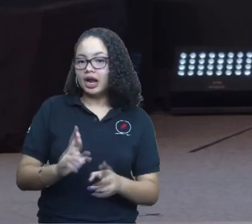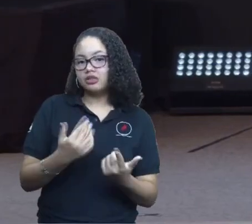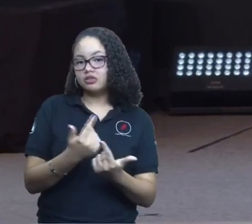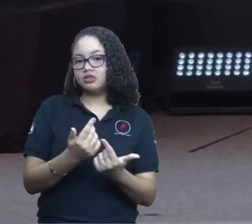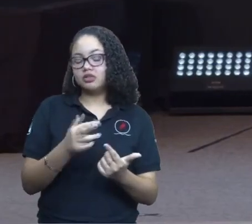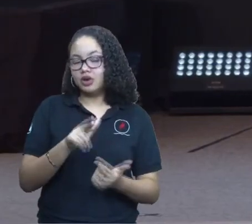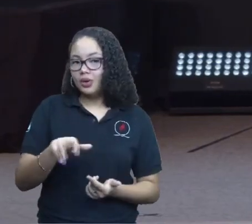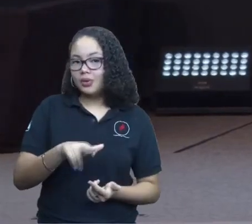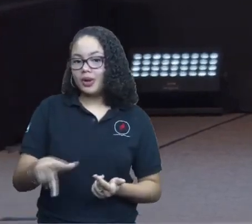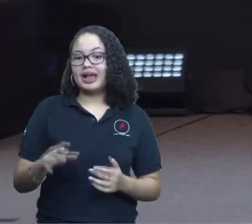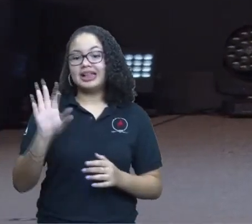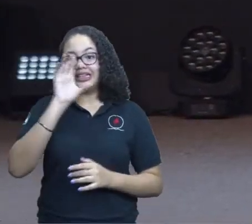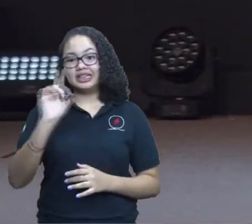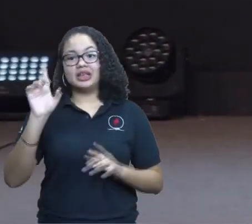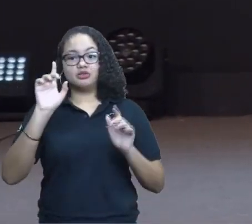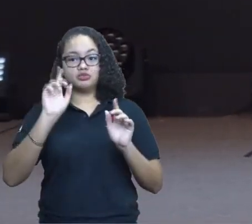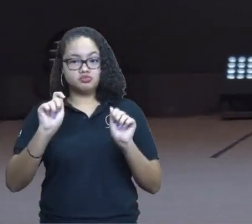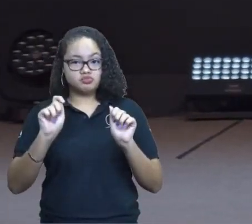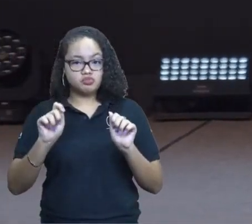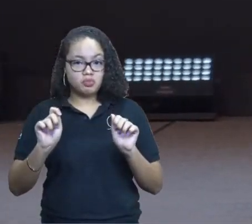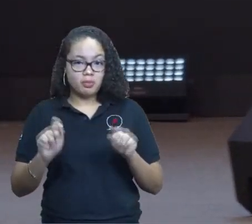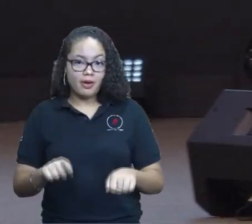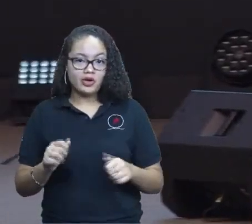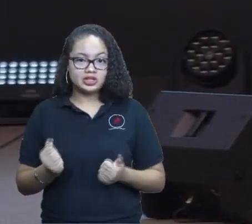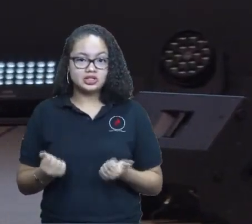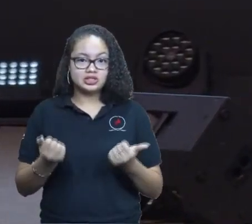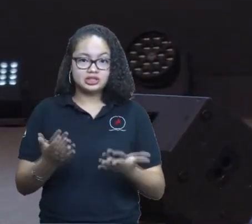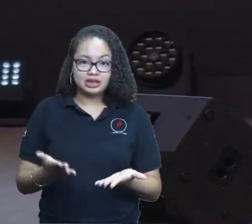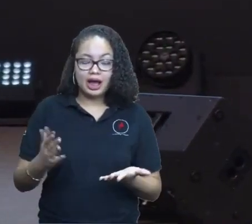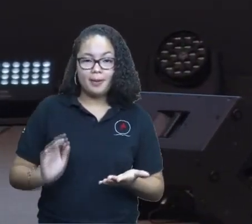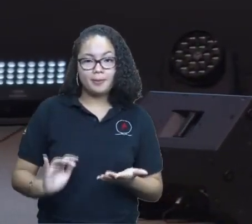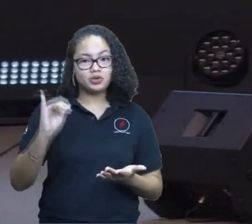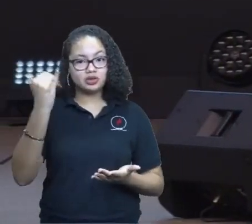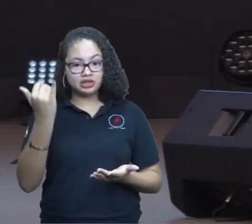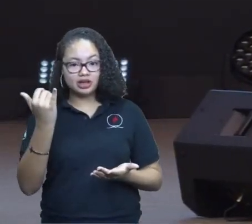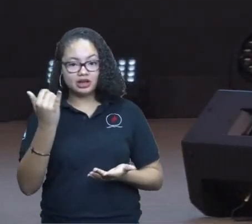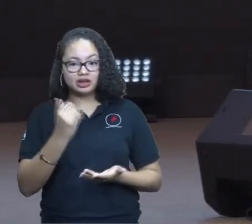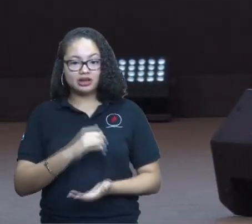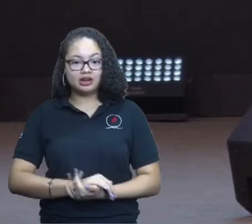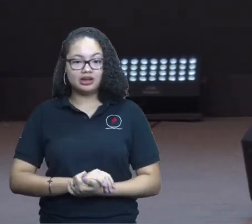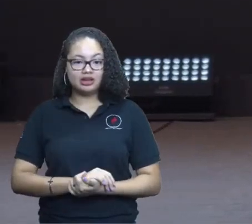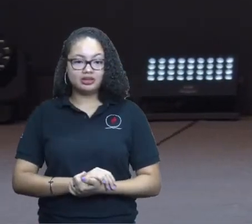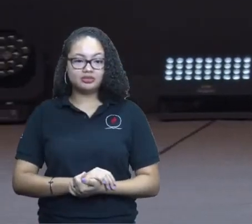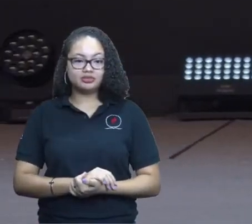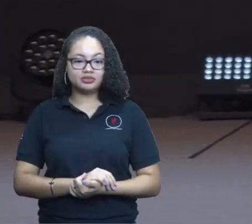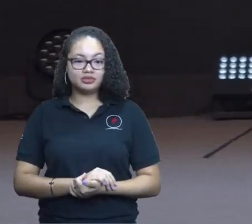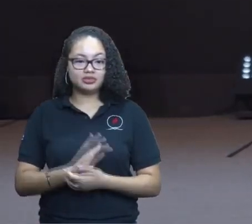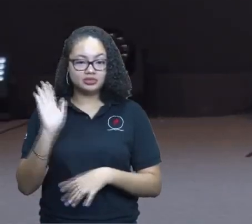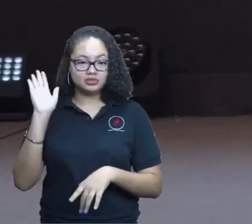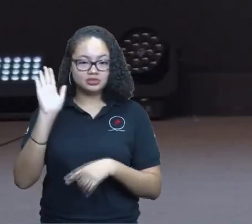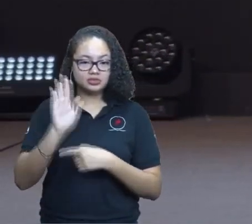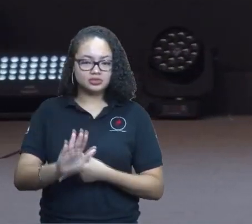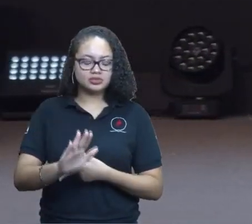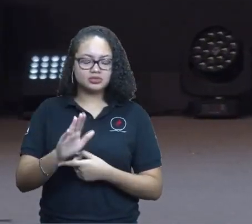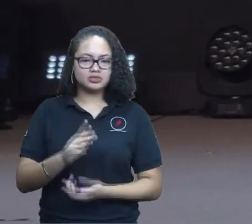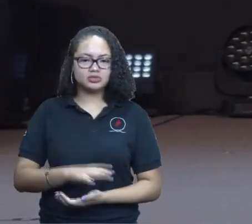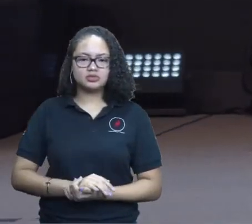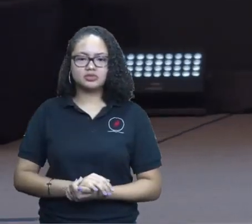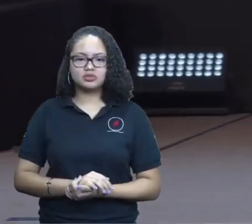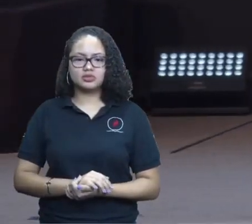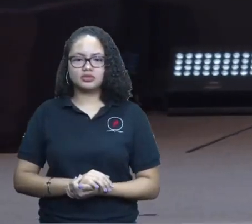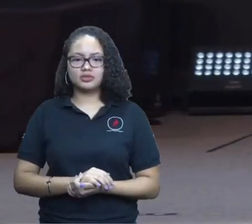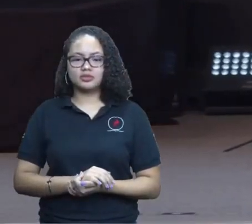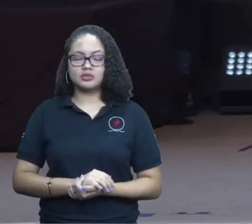esperava tudo que acontece inesperadamente Deus pode levantar alguém para inesperadamente tomar uma ferramenta